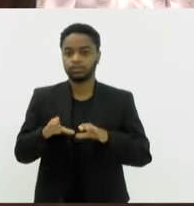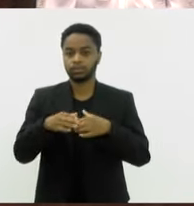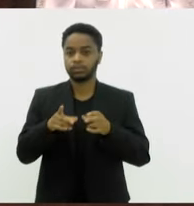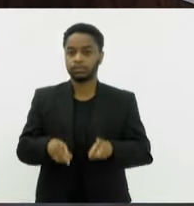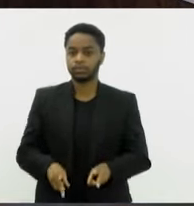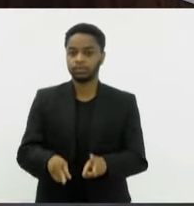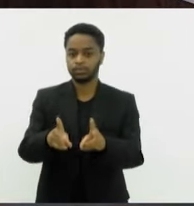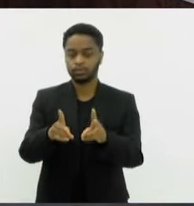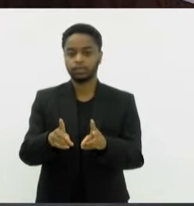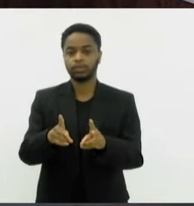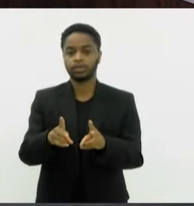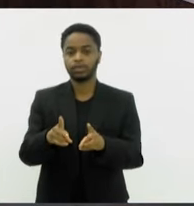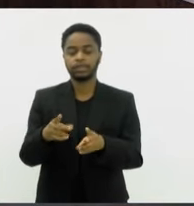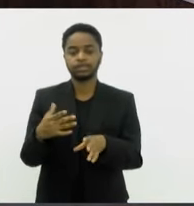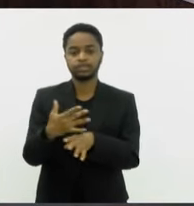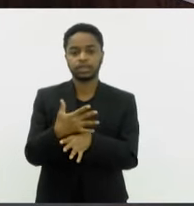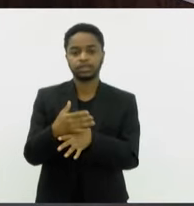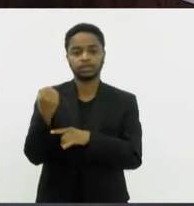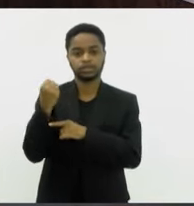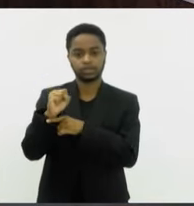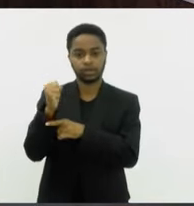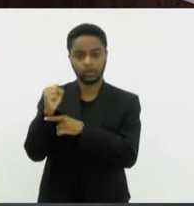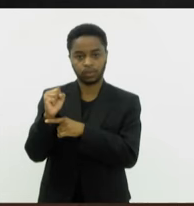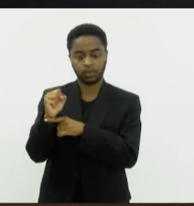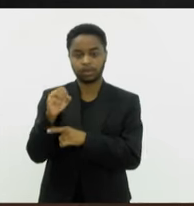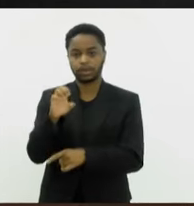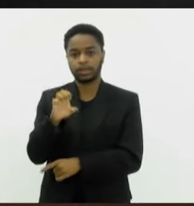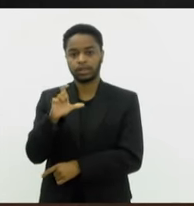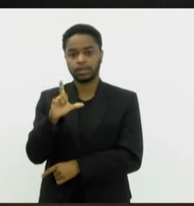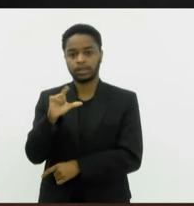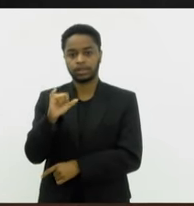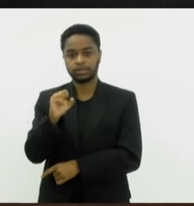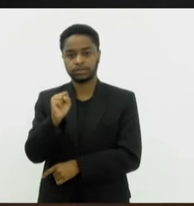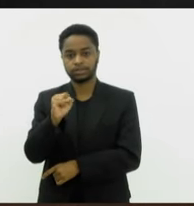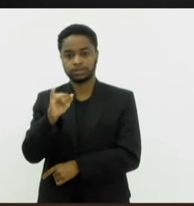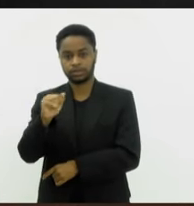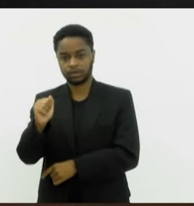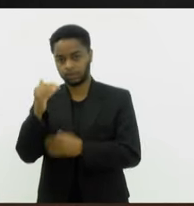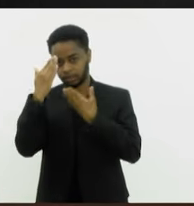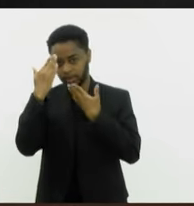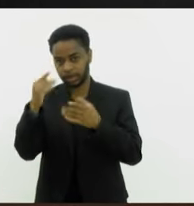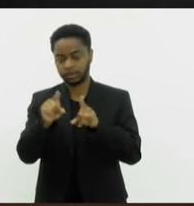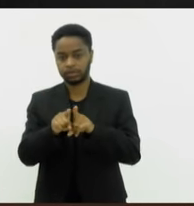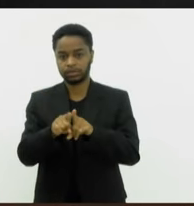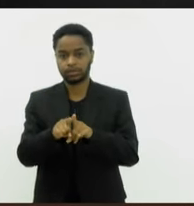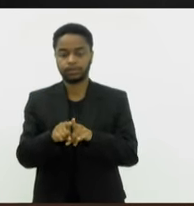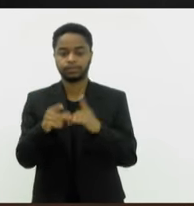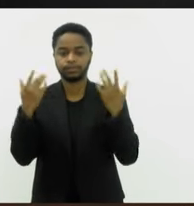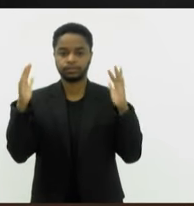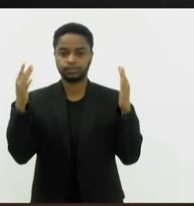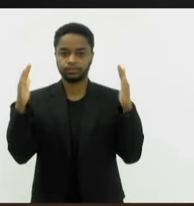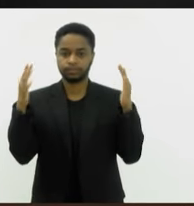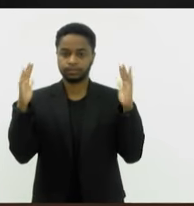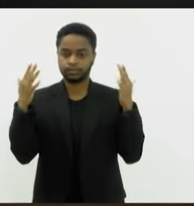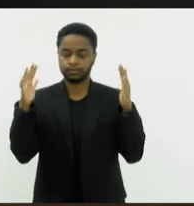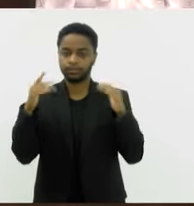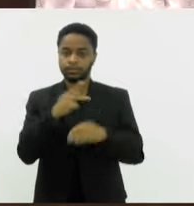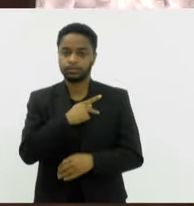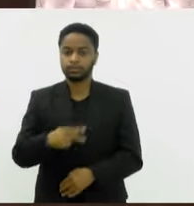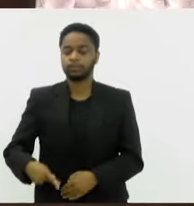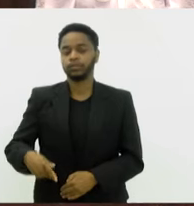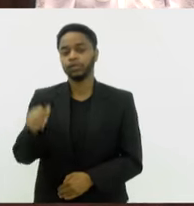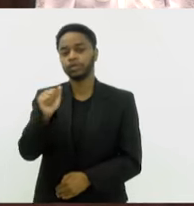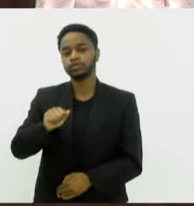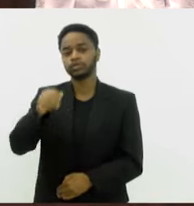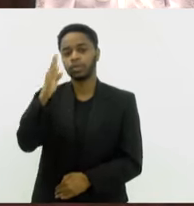da mulher do município de Saquarema Elísia Rangel Obrigada querida Presidente da Associação